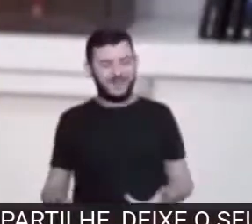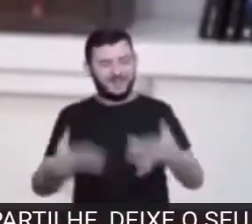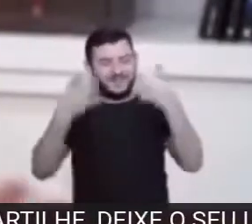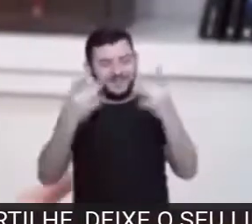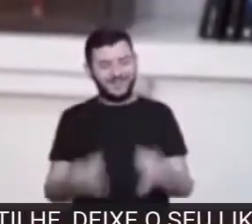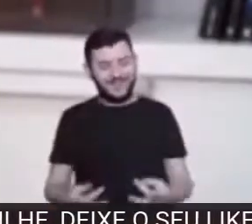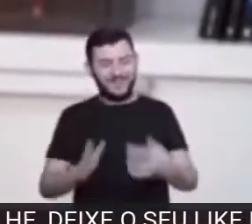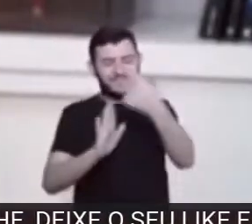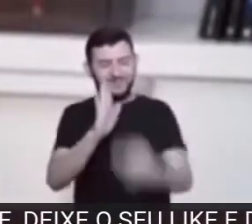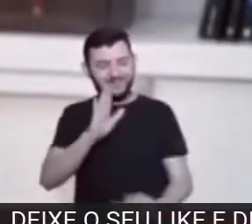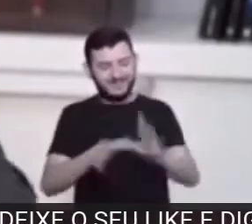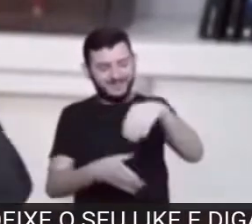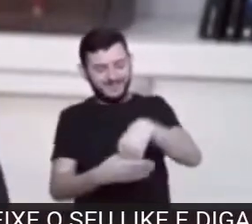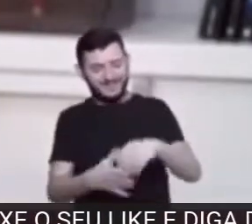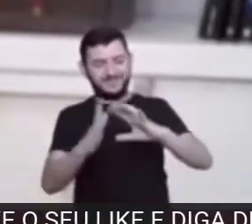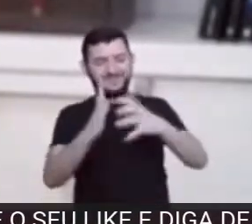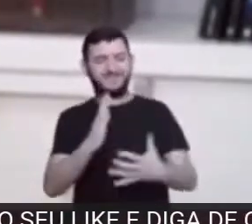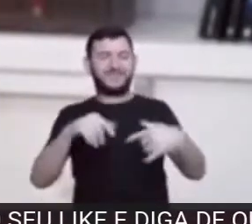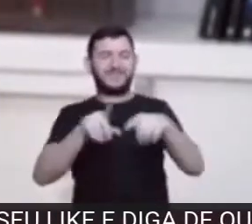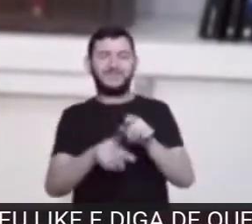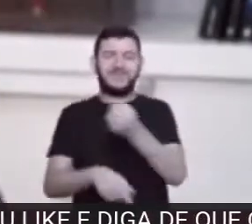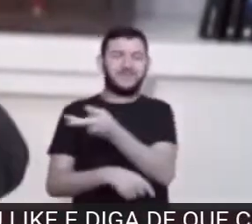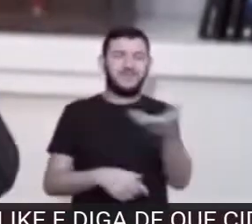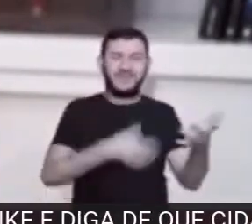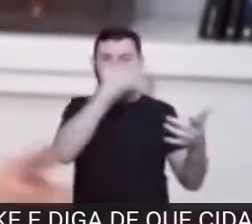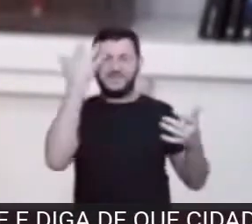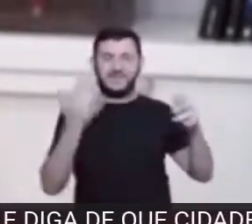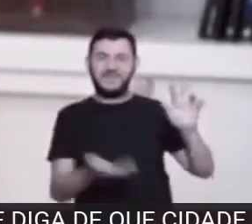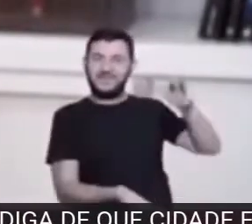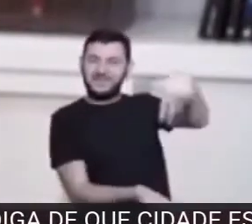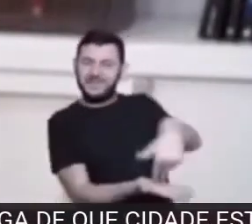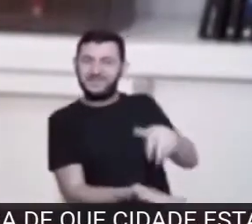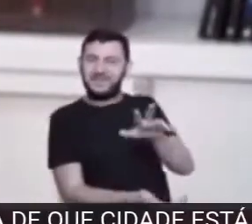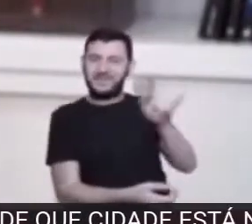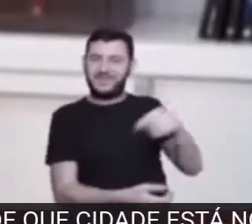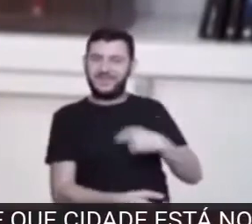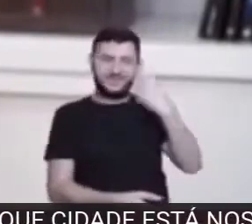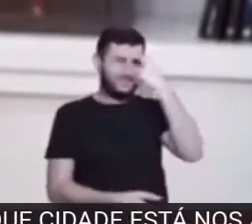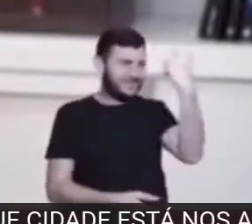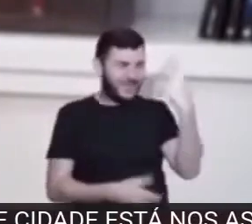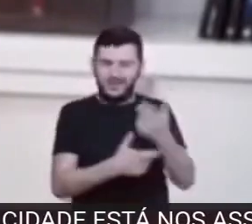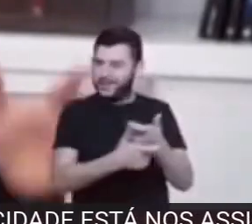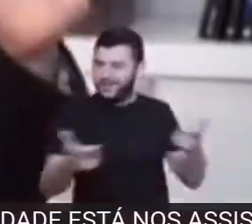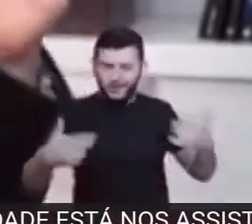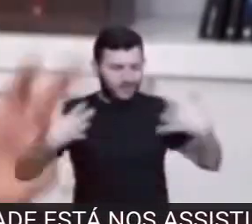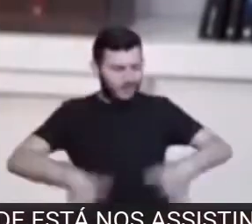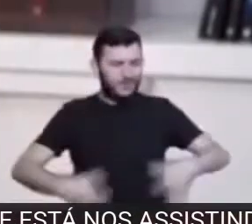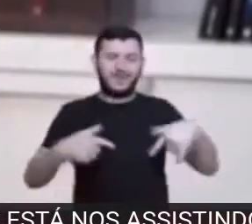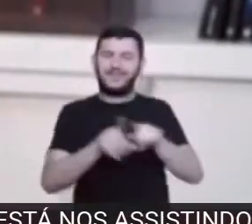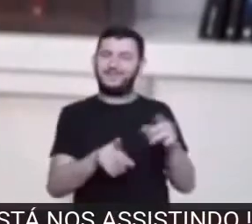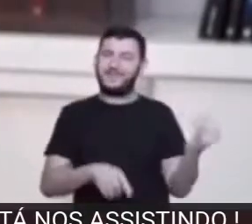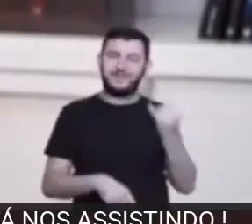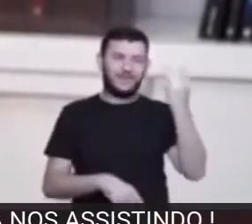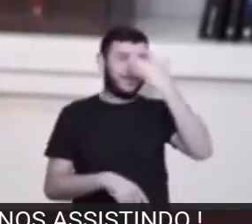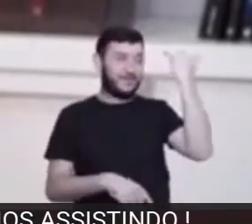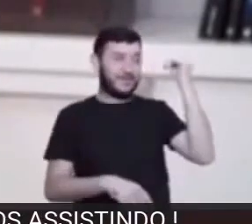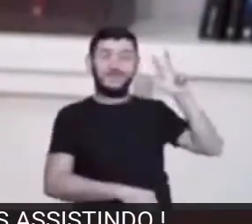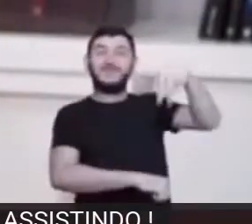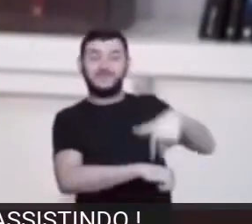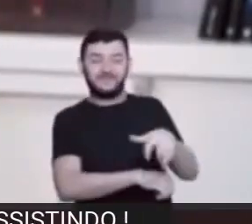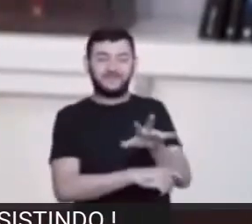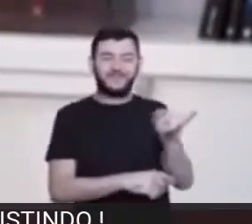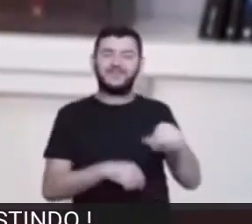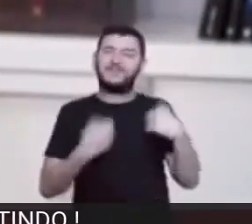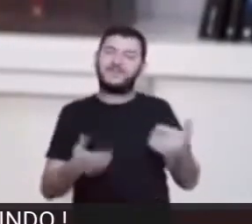trazer aqui muitas personalidades, muita gente inteligente, muita gente importante, sabe? E eu espero que a nossa